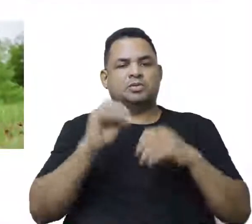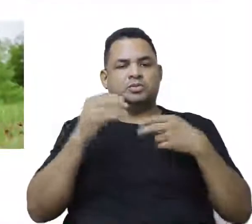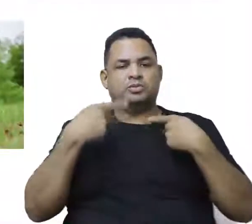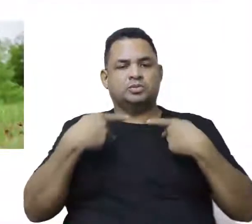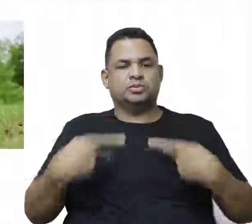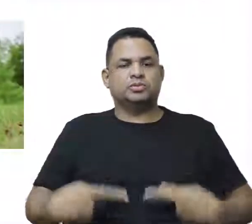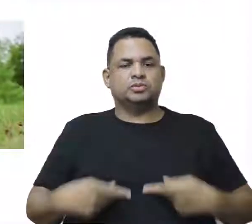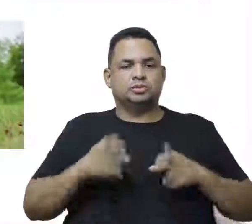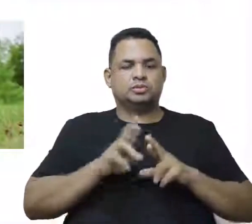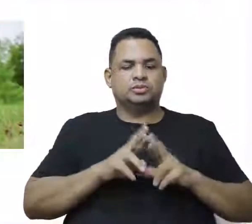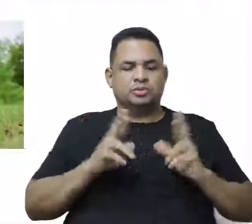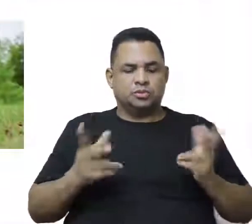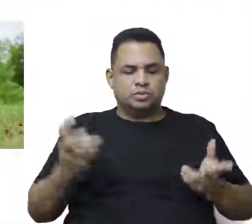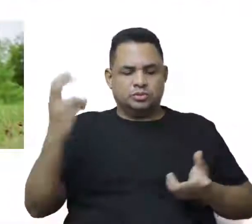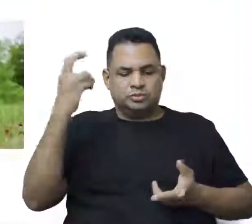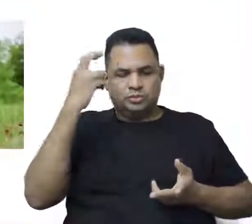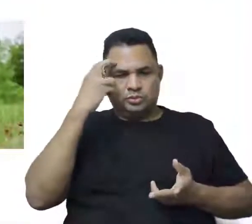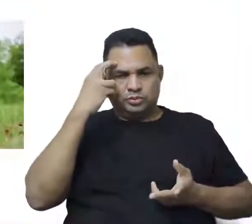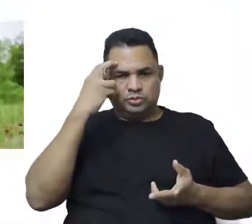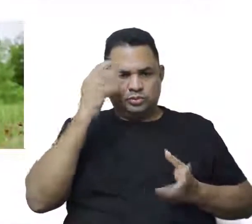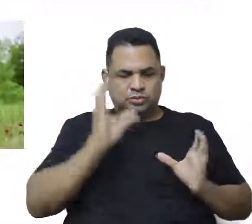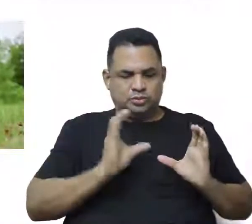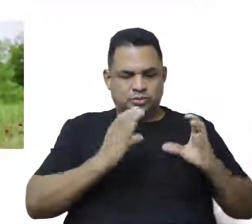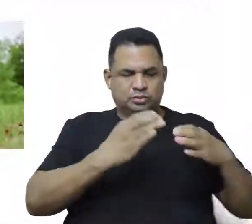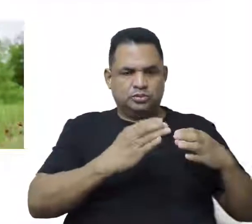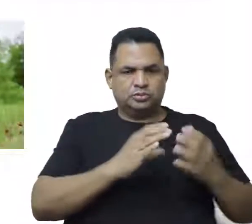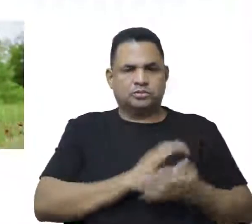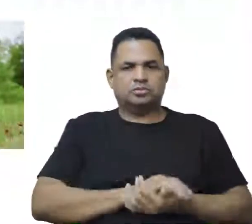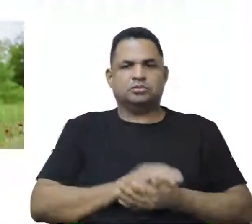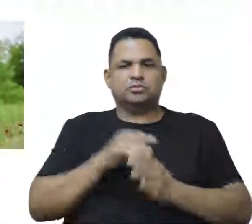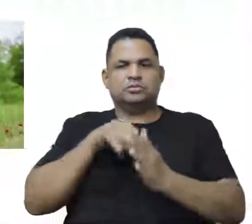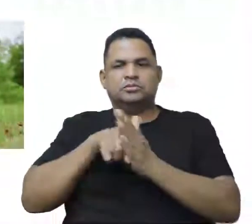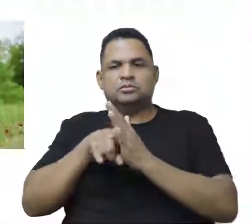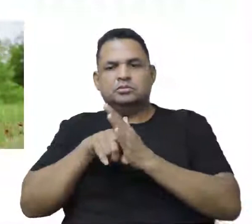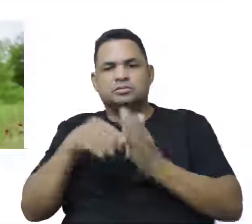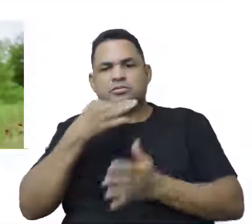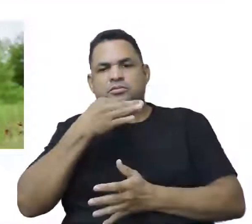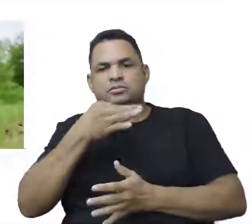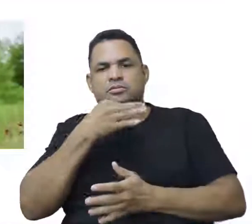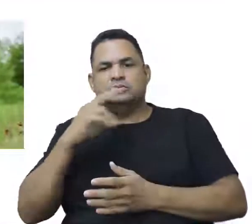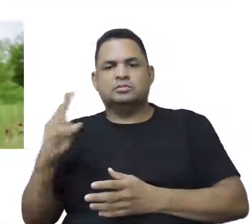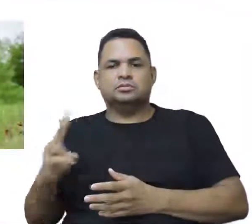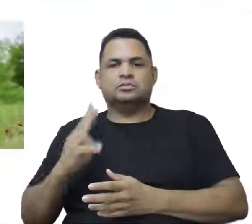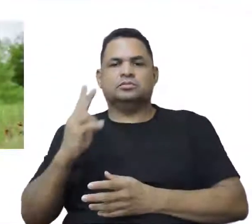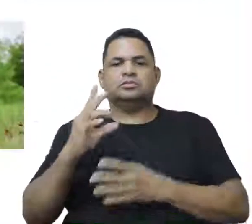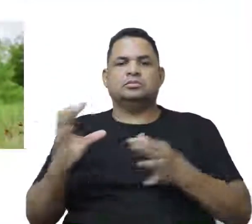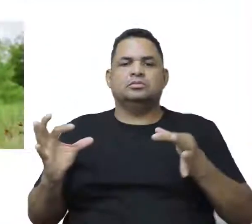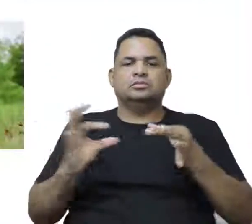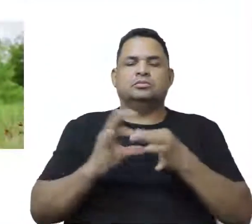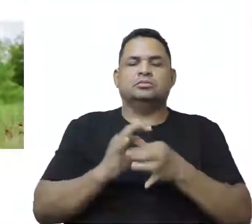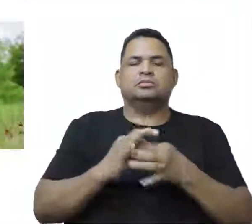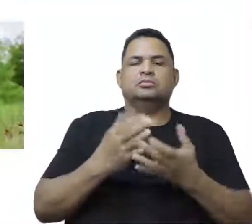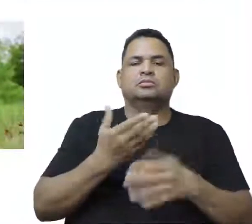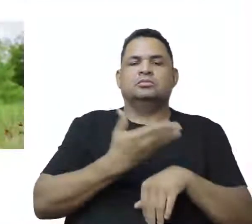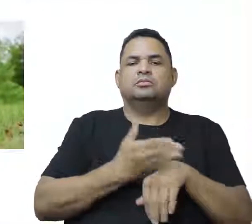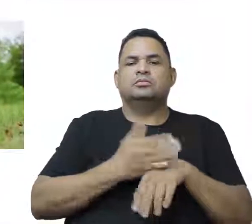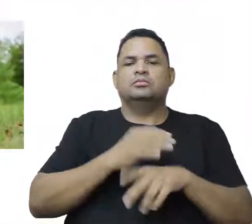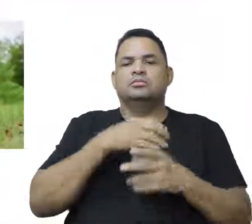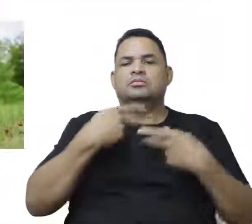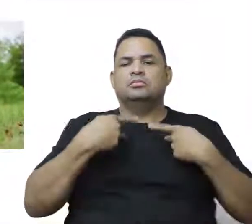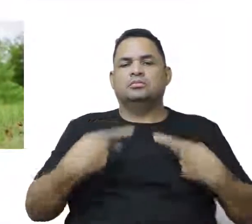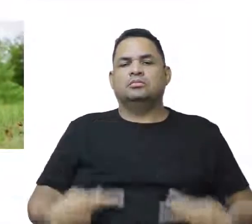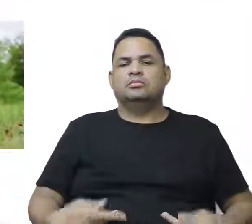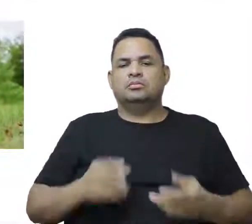práticas corporais de diferentes grupos culturais. Analisa aí os discursos e os valores que são associados às